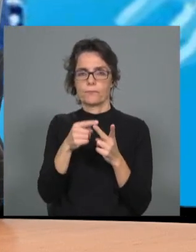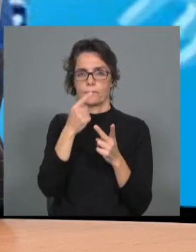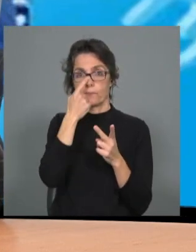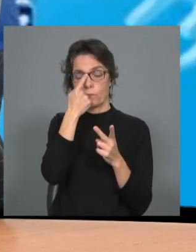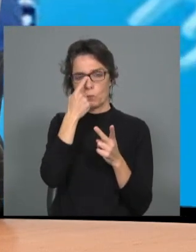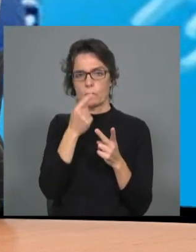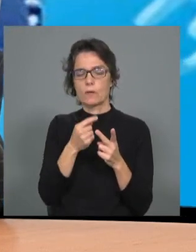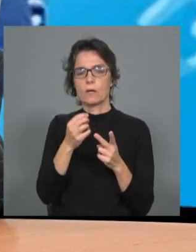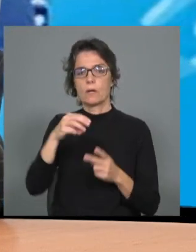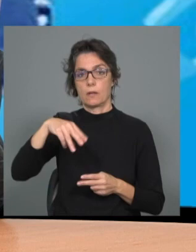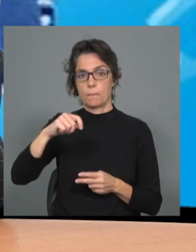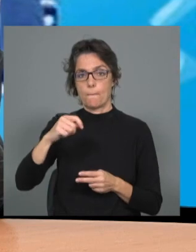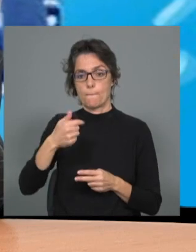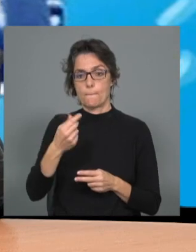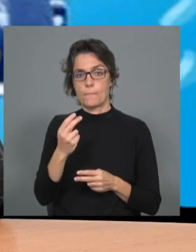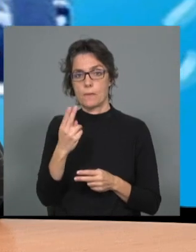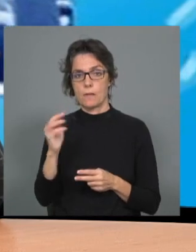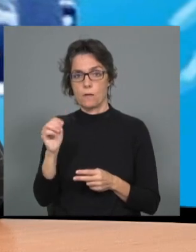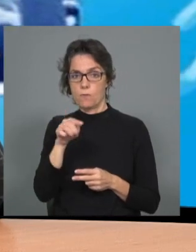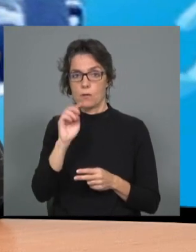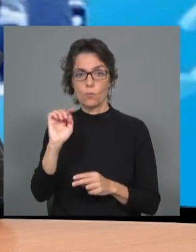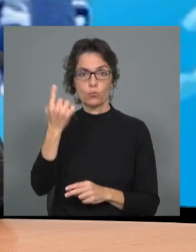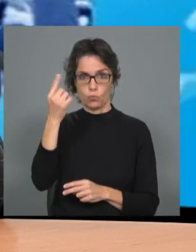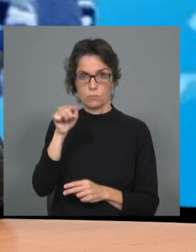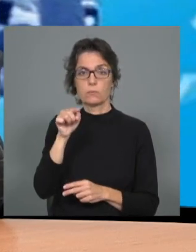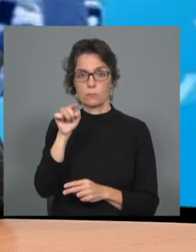Segundo, Mateus é o único evangelista,